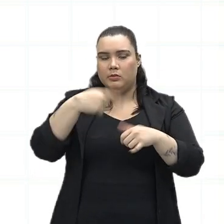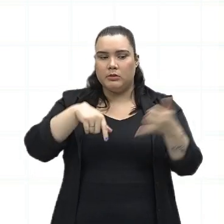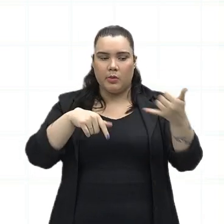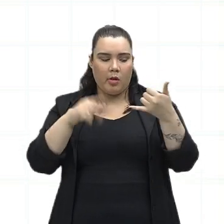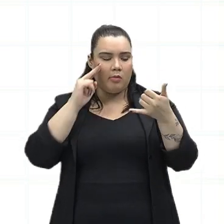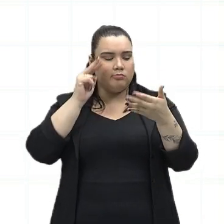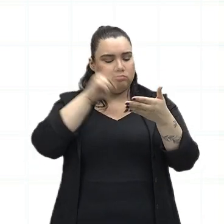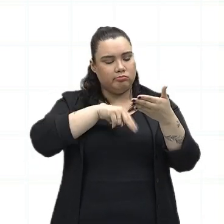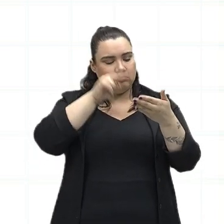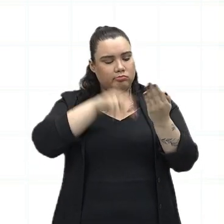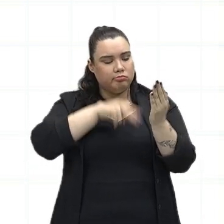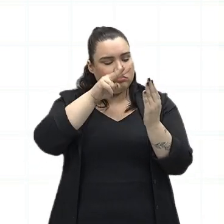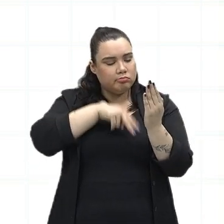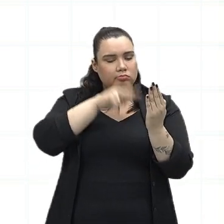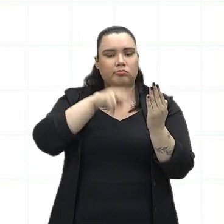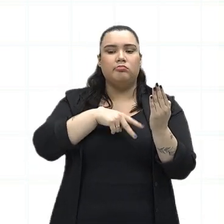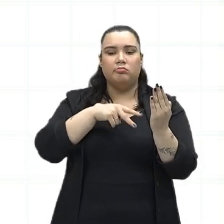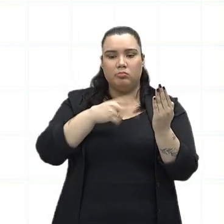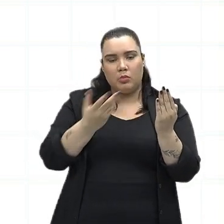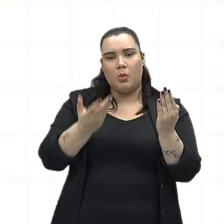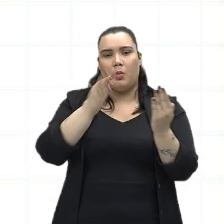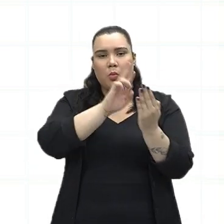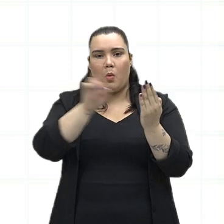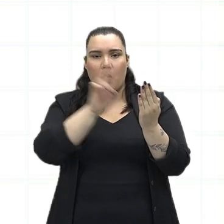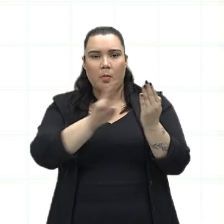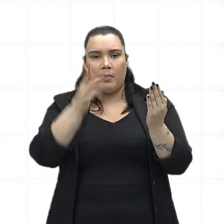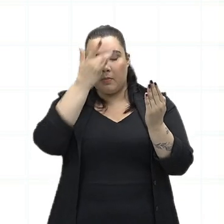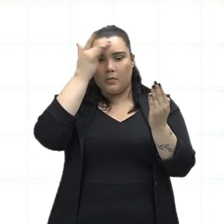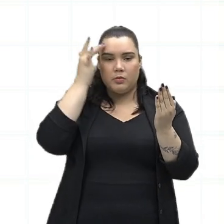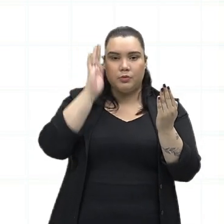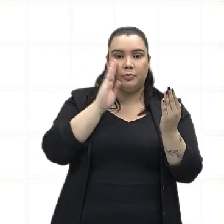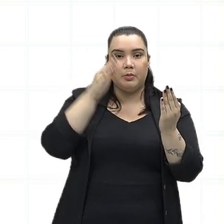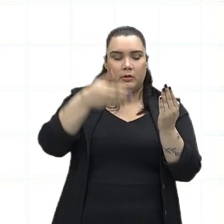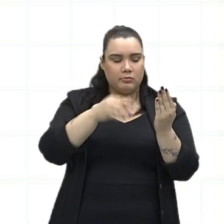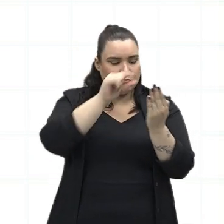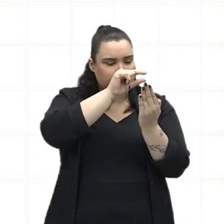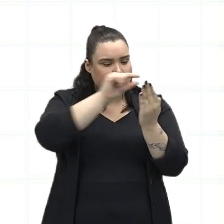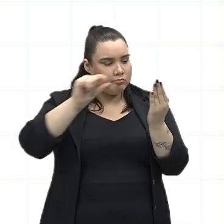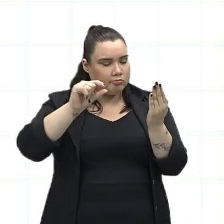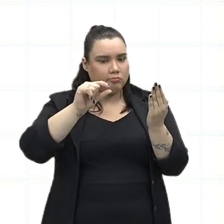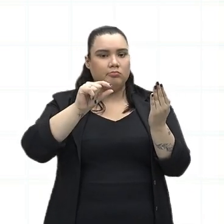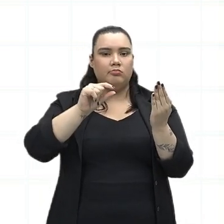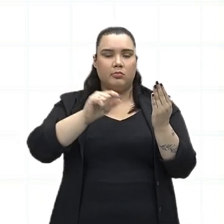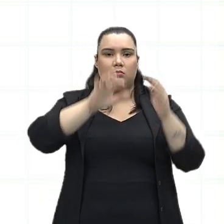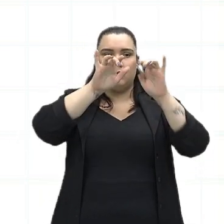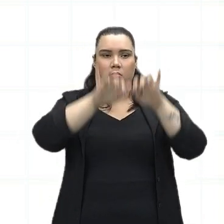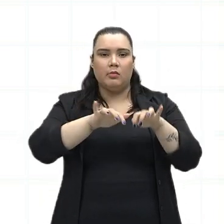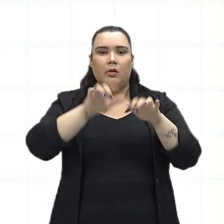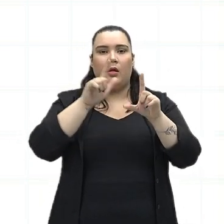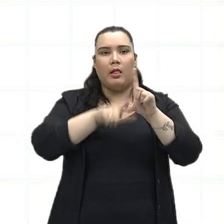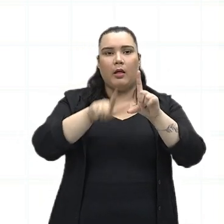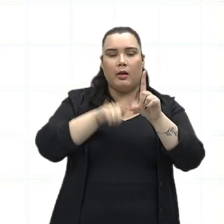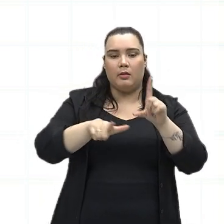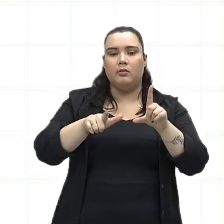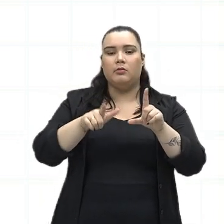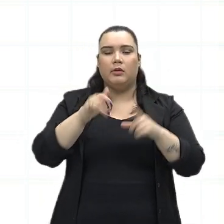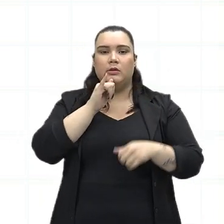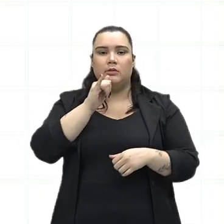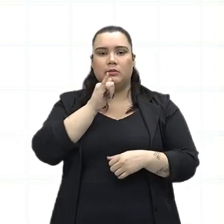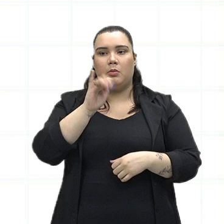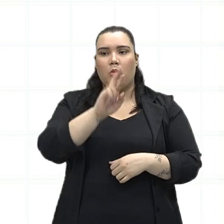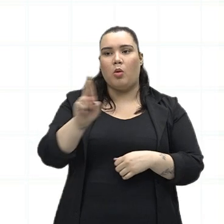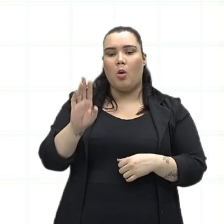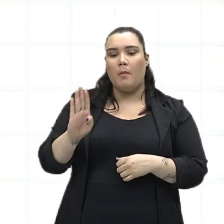vai procurar o nome de alguém na sua lista telefônica ali do seu celular, você digita a letra Bárbara, então você